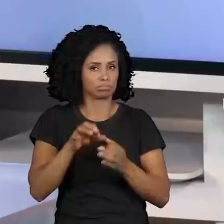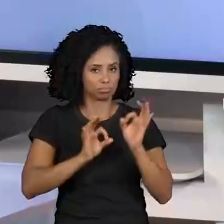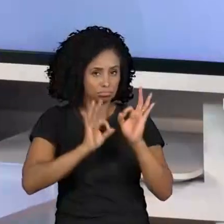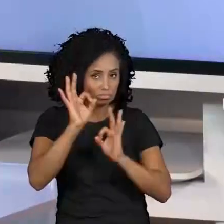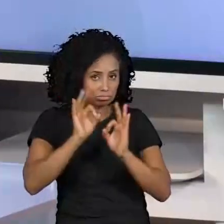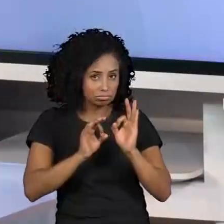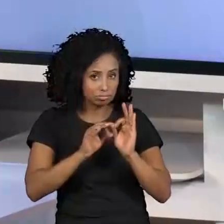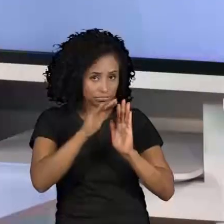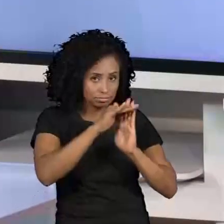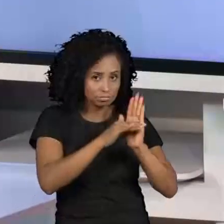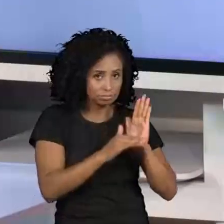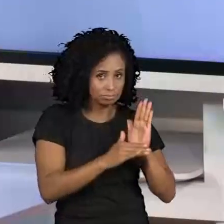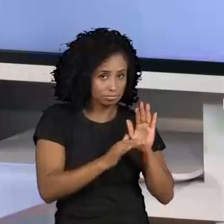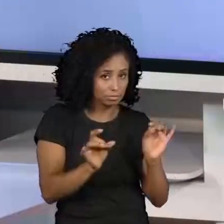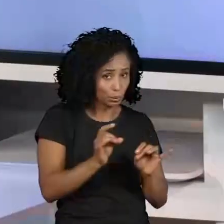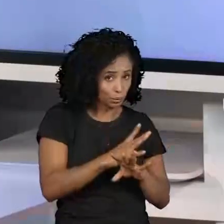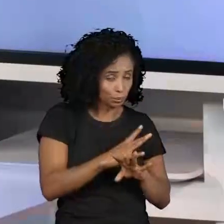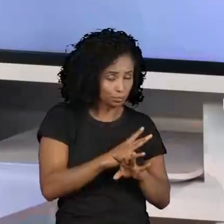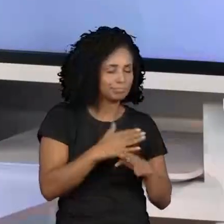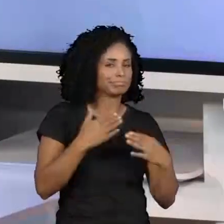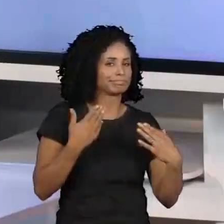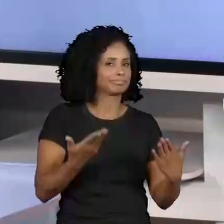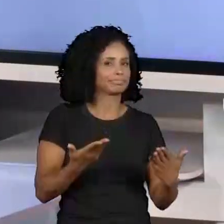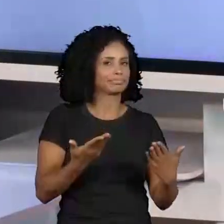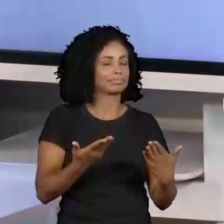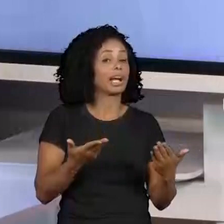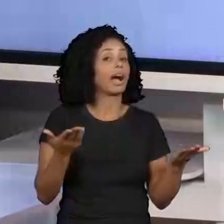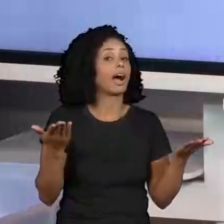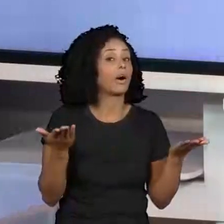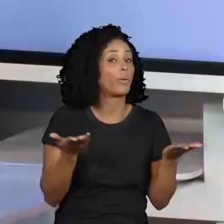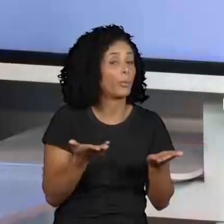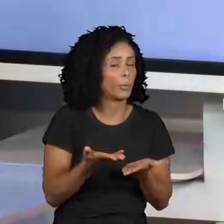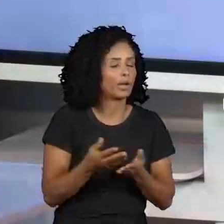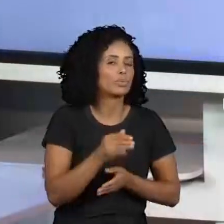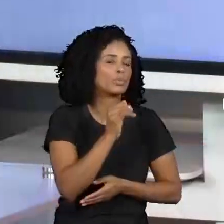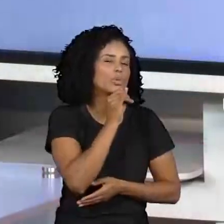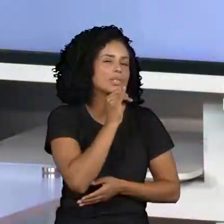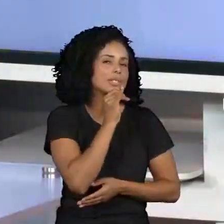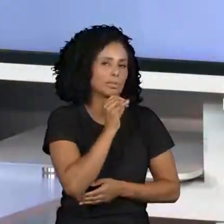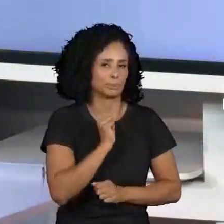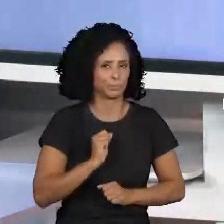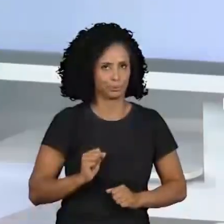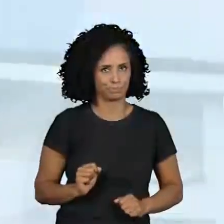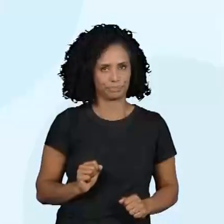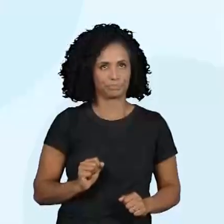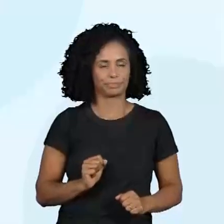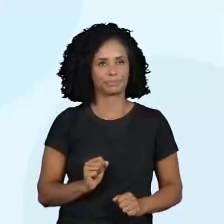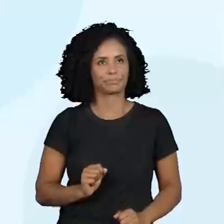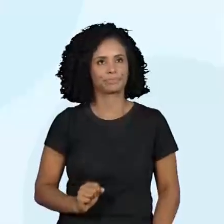aí. O meu exemplo, agora eu vou para o meu exemplo. O meu exemplo é o seguinte.